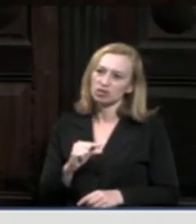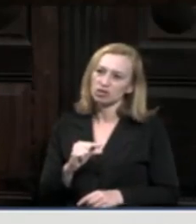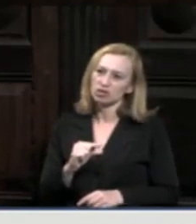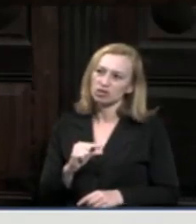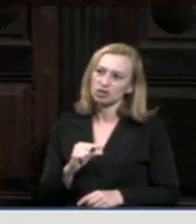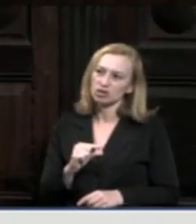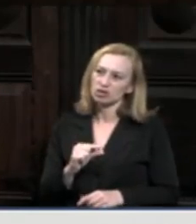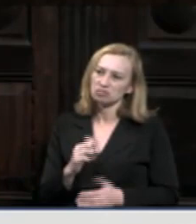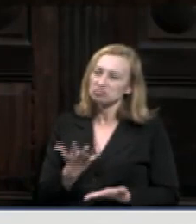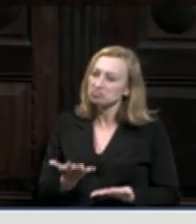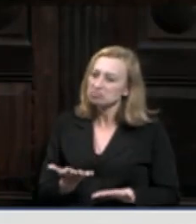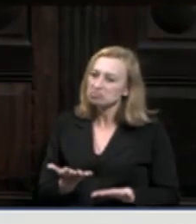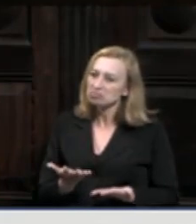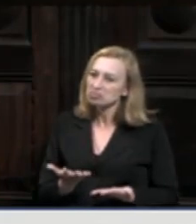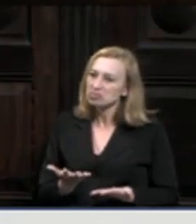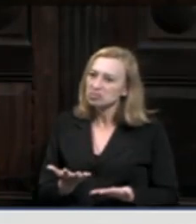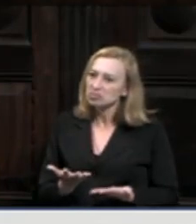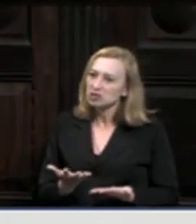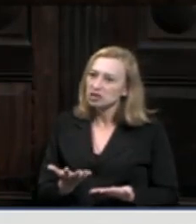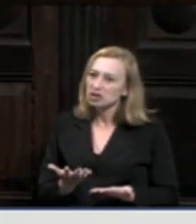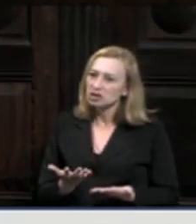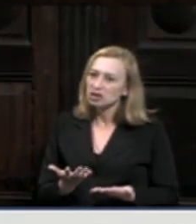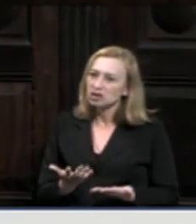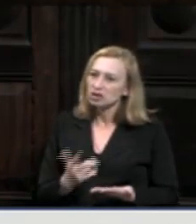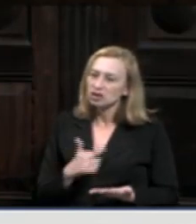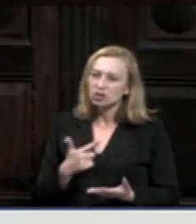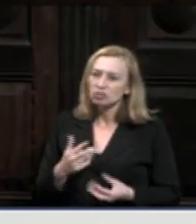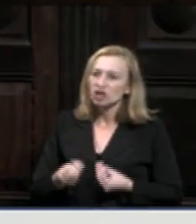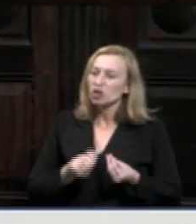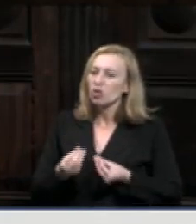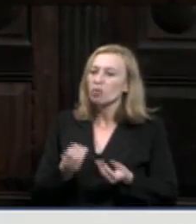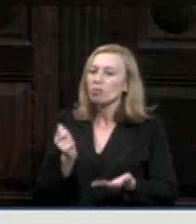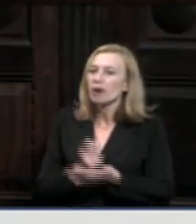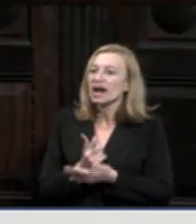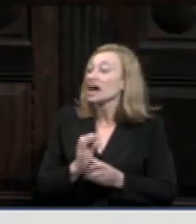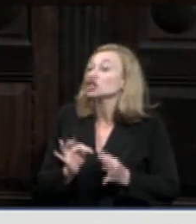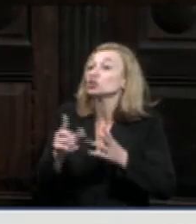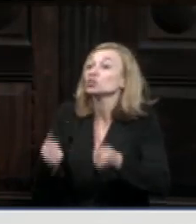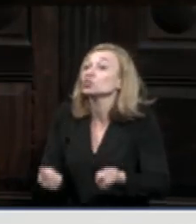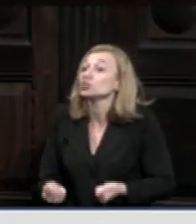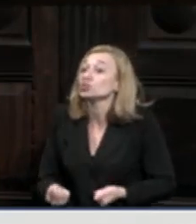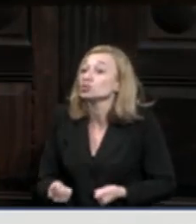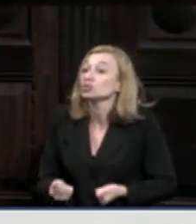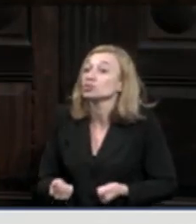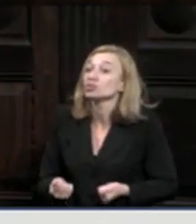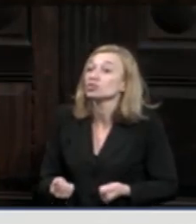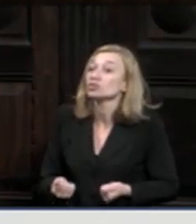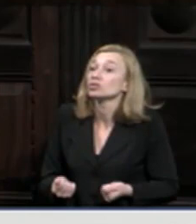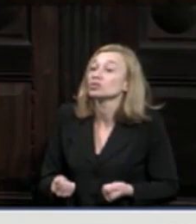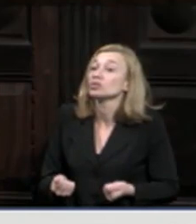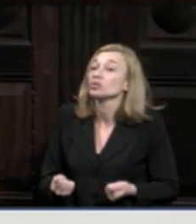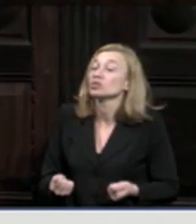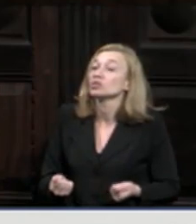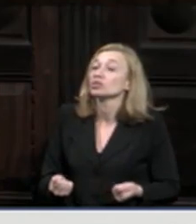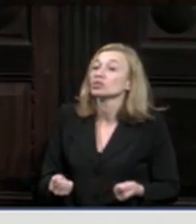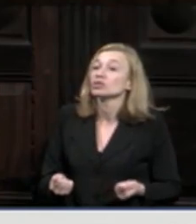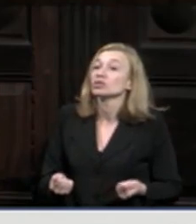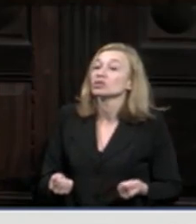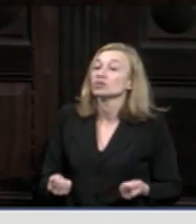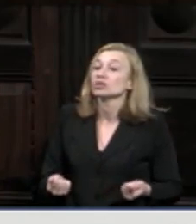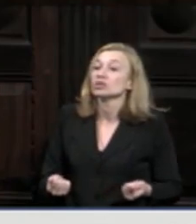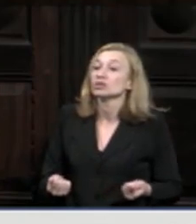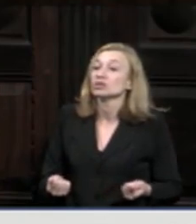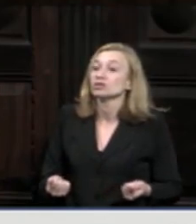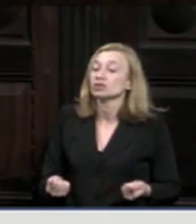termos de recursos que mal dá para a subsistência. Nem mais se trata de sobrevivência,